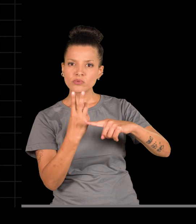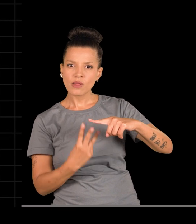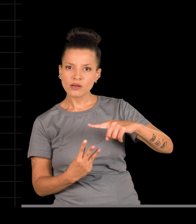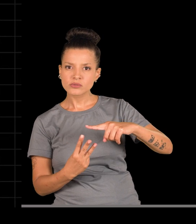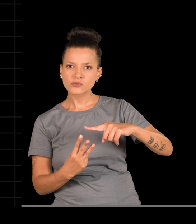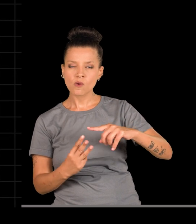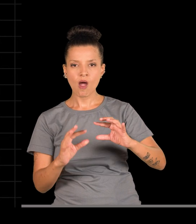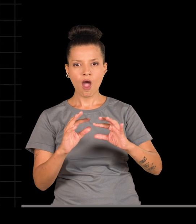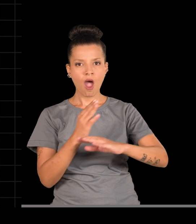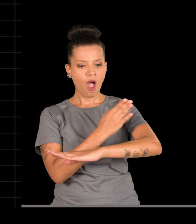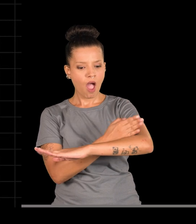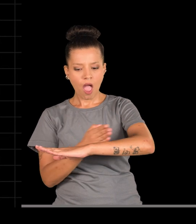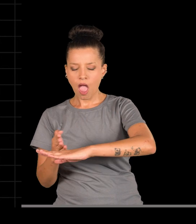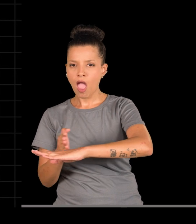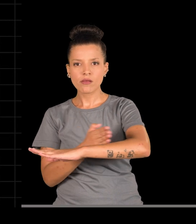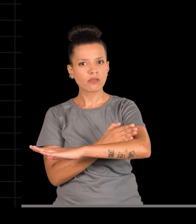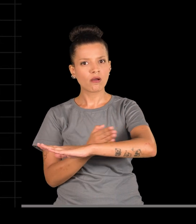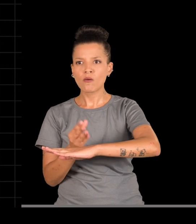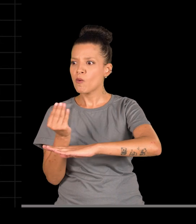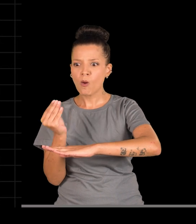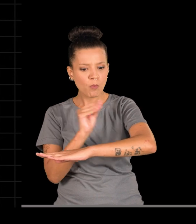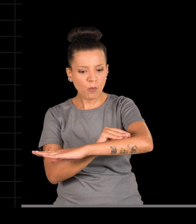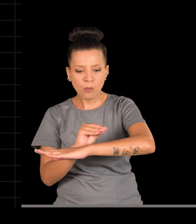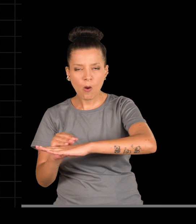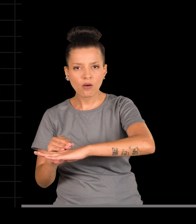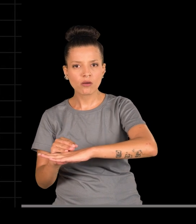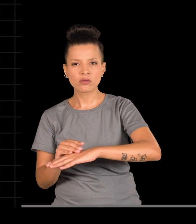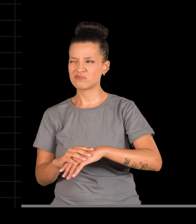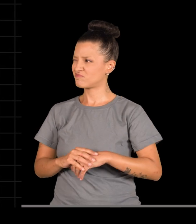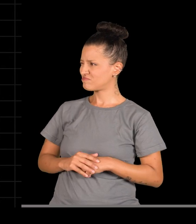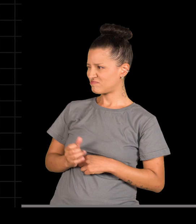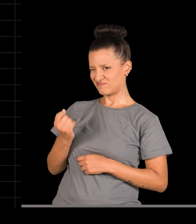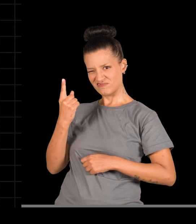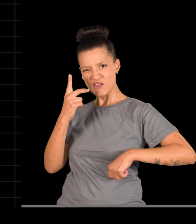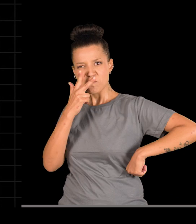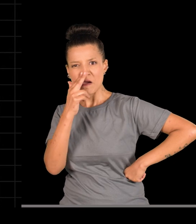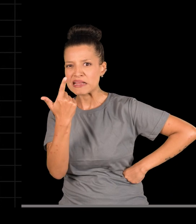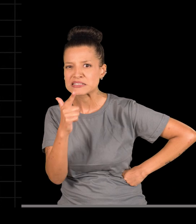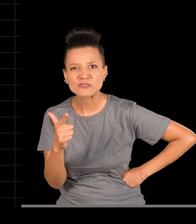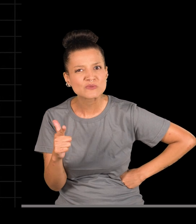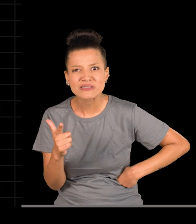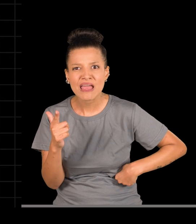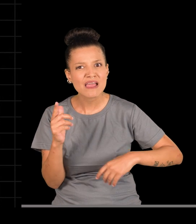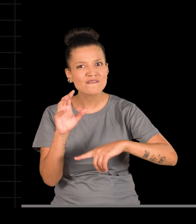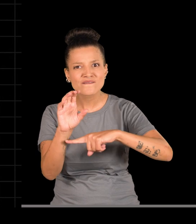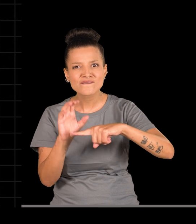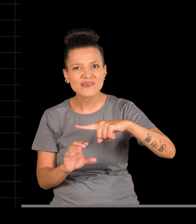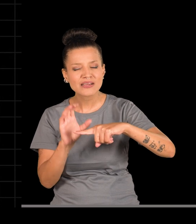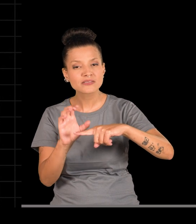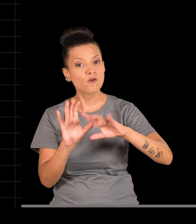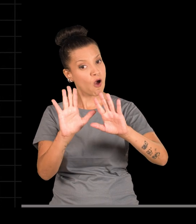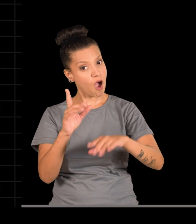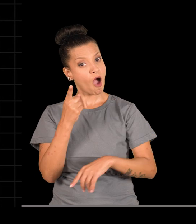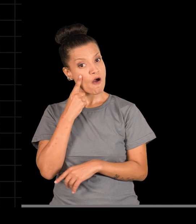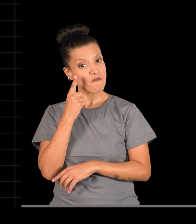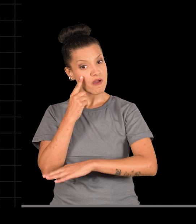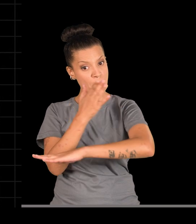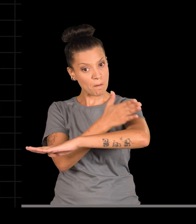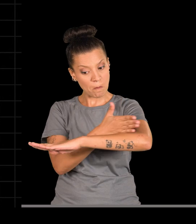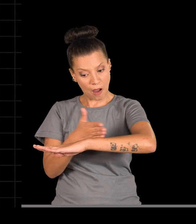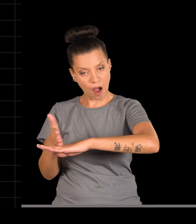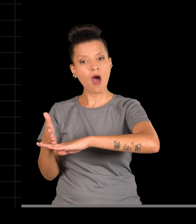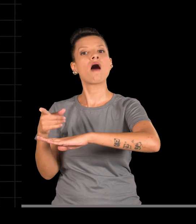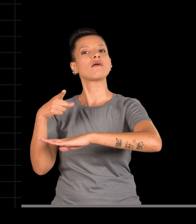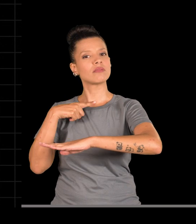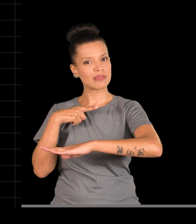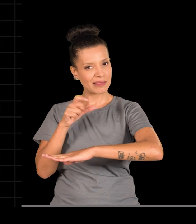1 terço na reta numérica abaixo? Professor, aquilo ali não está nem escrito na forma de fração. Ora, aquela barra ali, né, significa exatamente